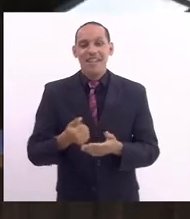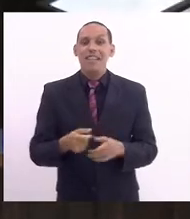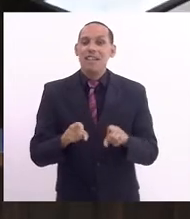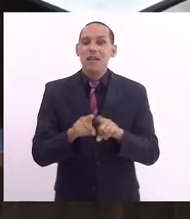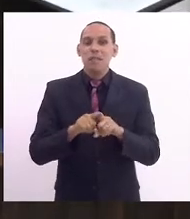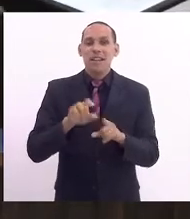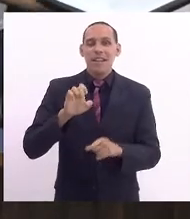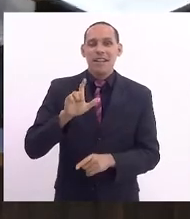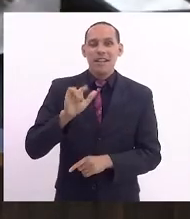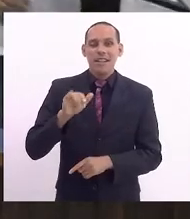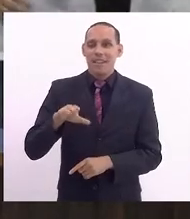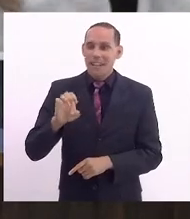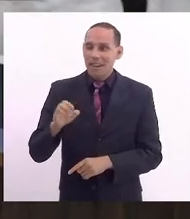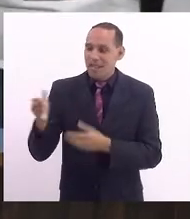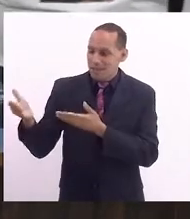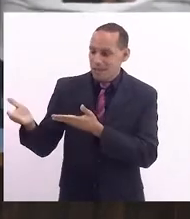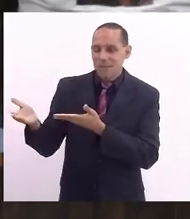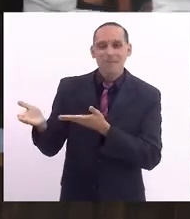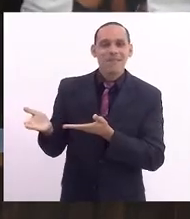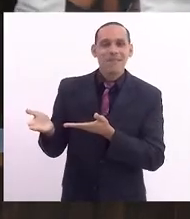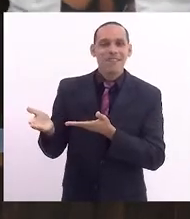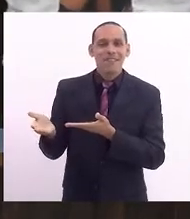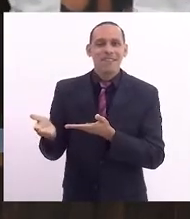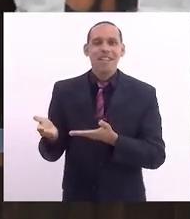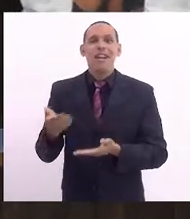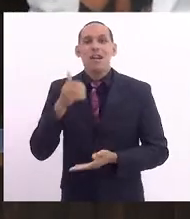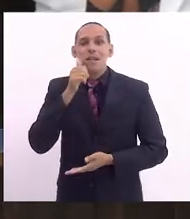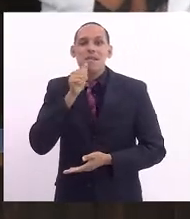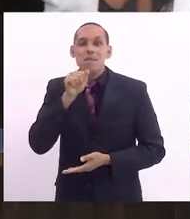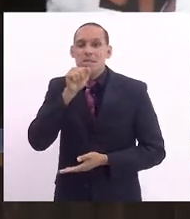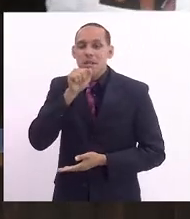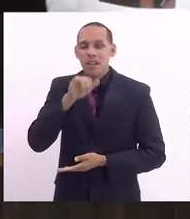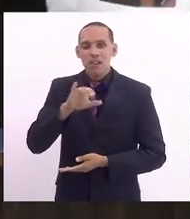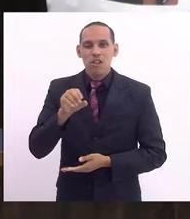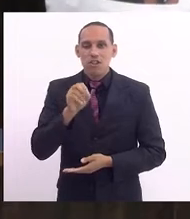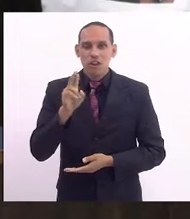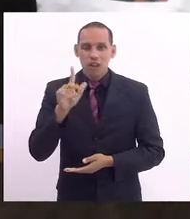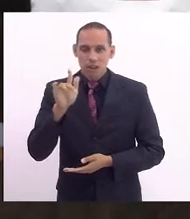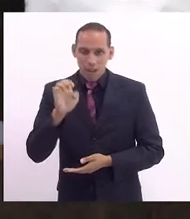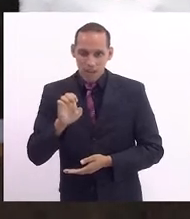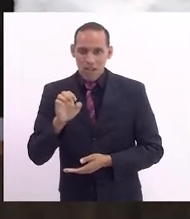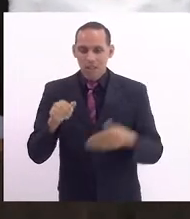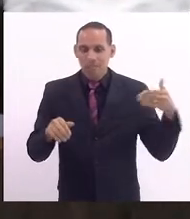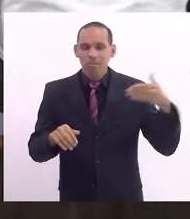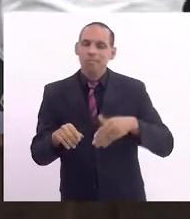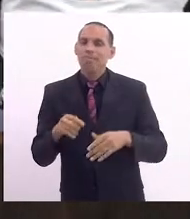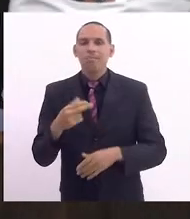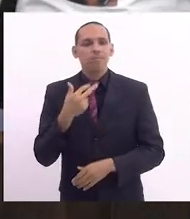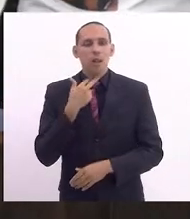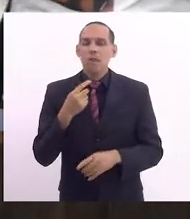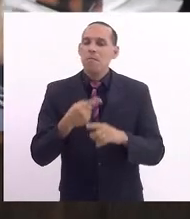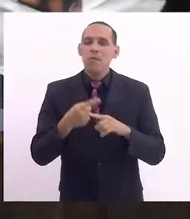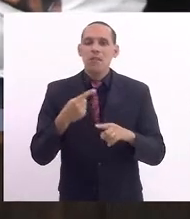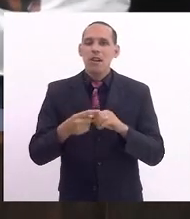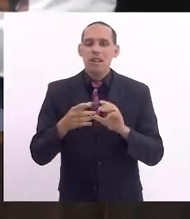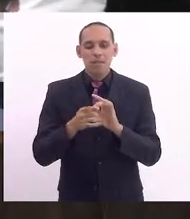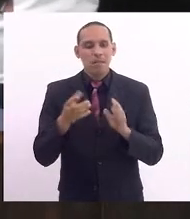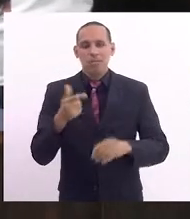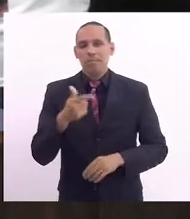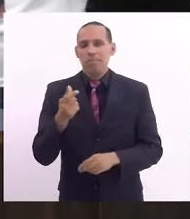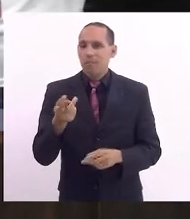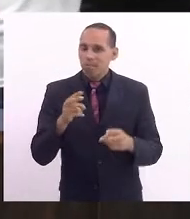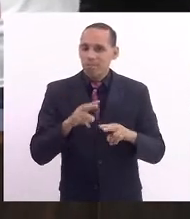Eliane aqui, mãe do Jorge Luiz, que infelizmente não poderia comparecer à sessão porque se encontra privado de liberdade.